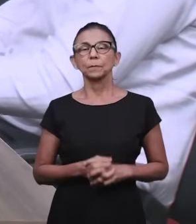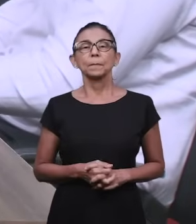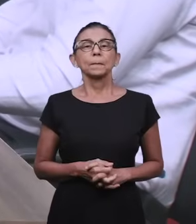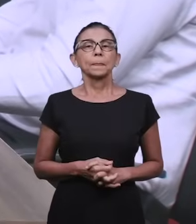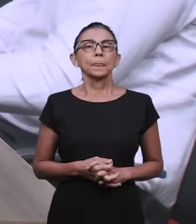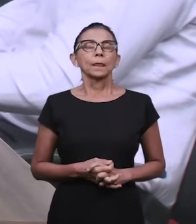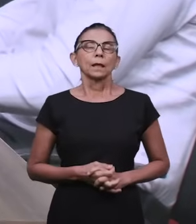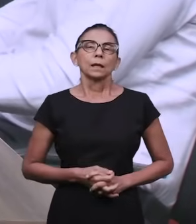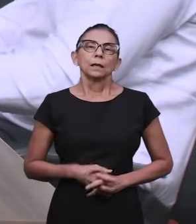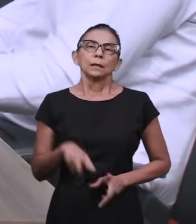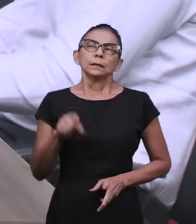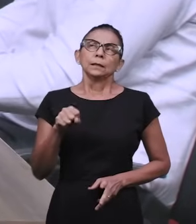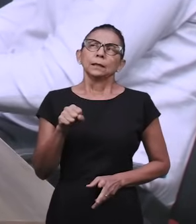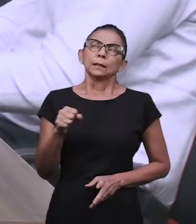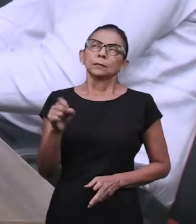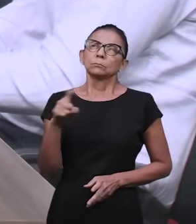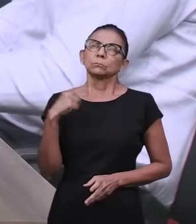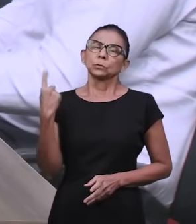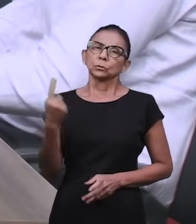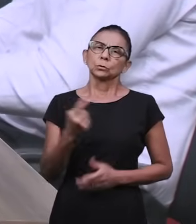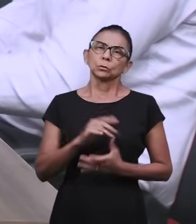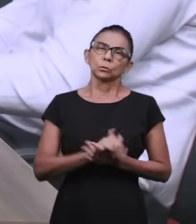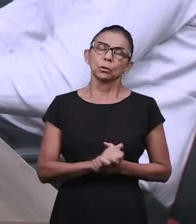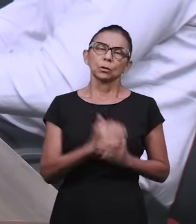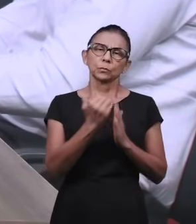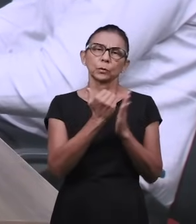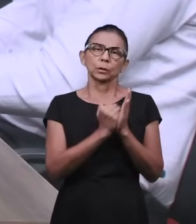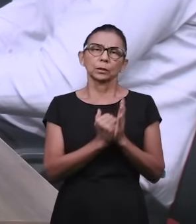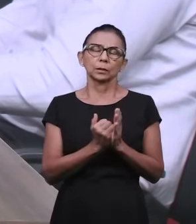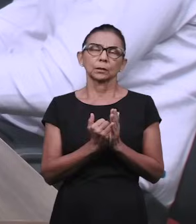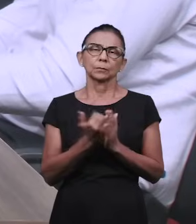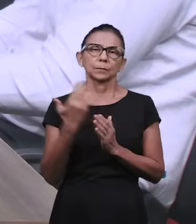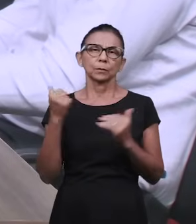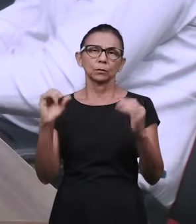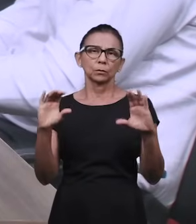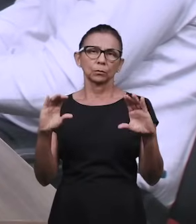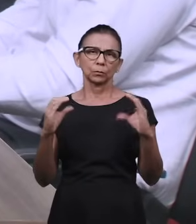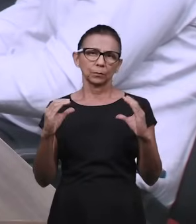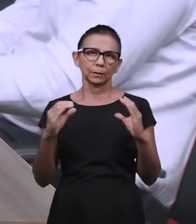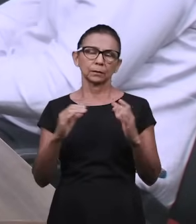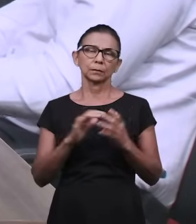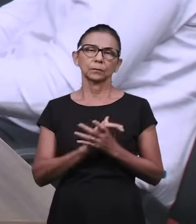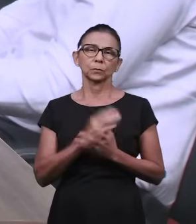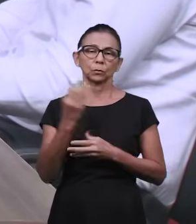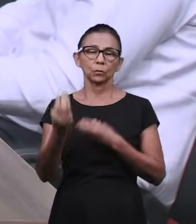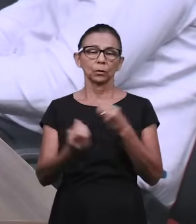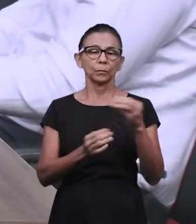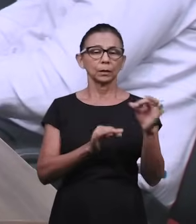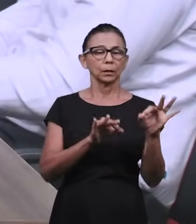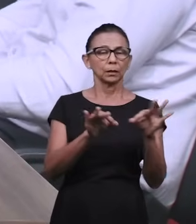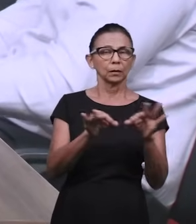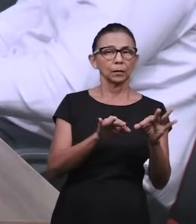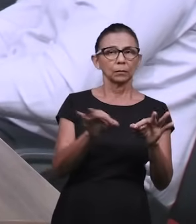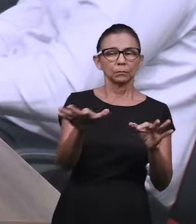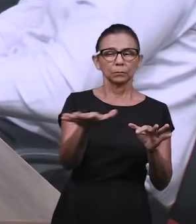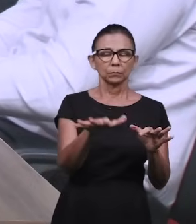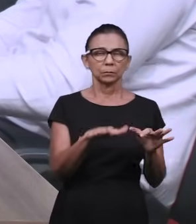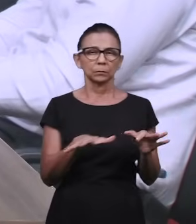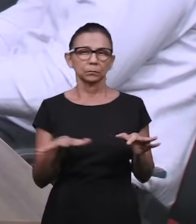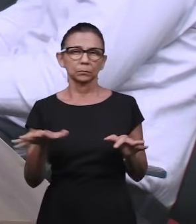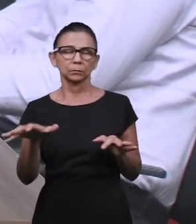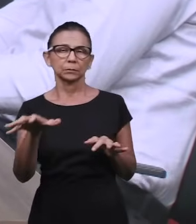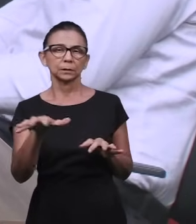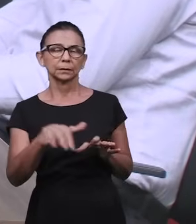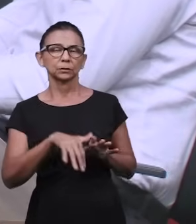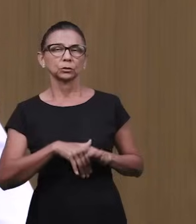Amém. Nós até comentamos em episódios anteriores como que era a organização territorial,